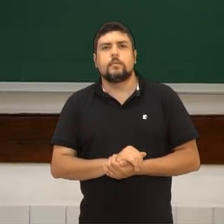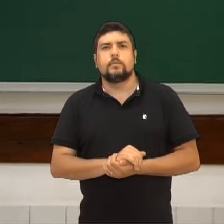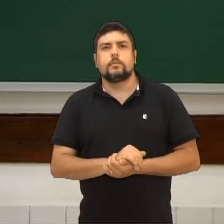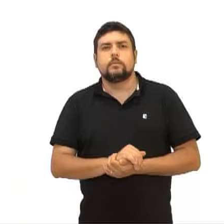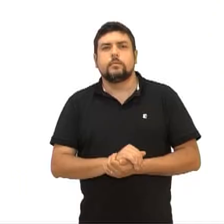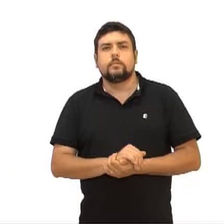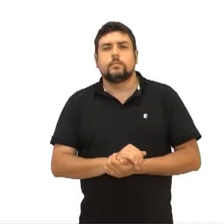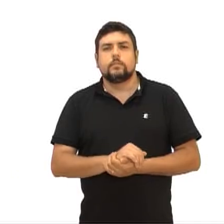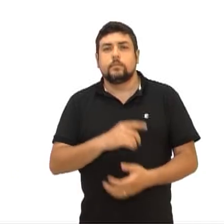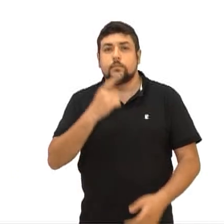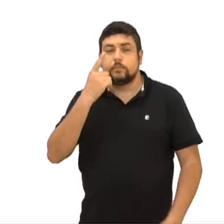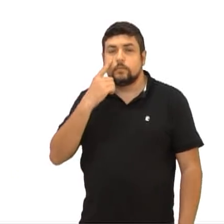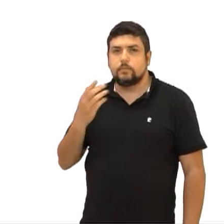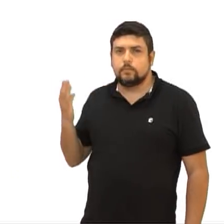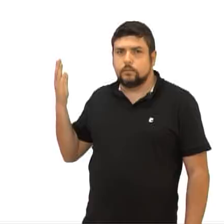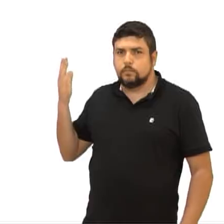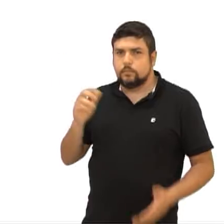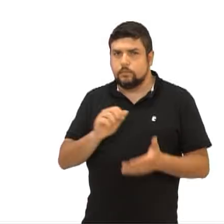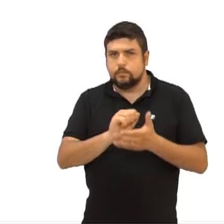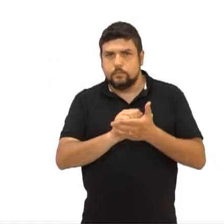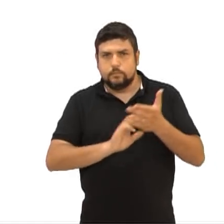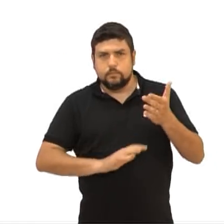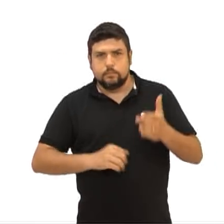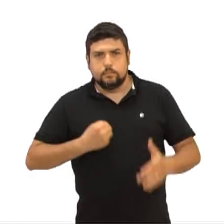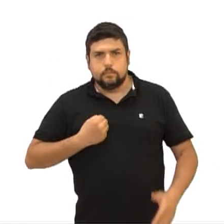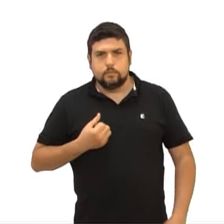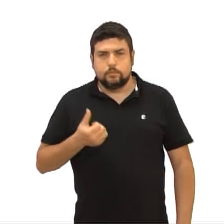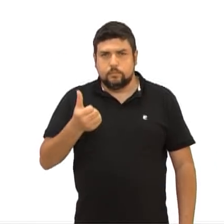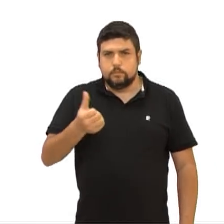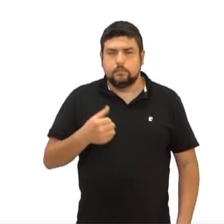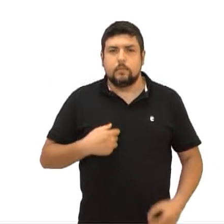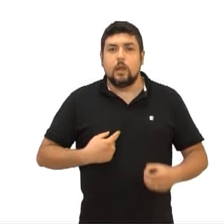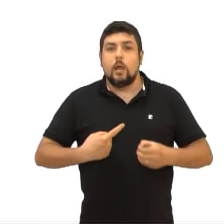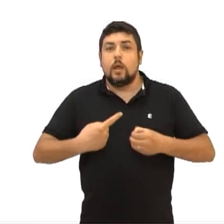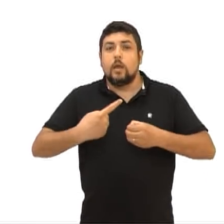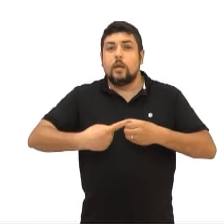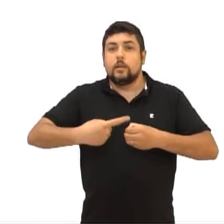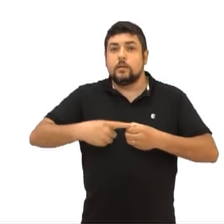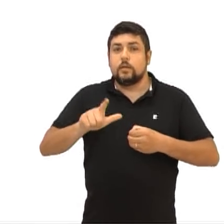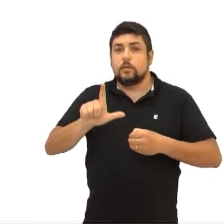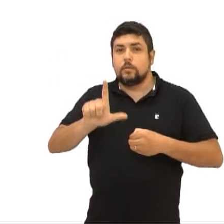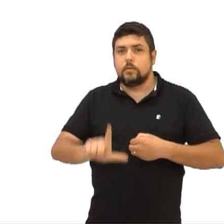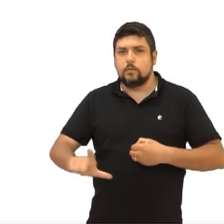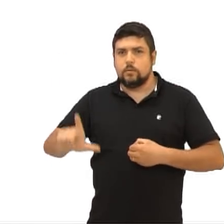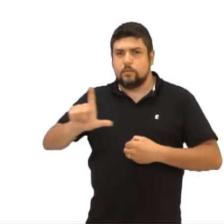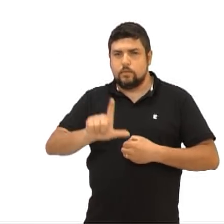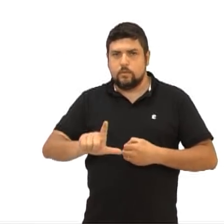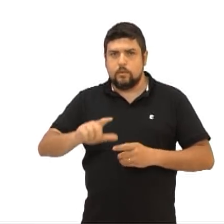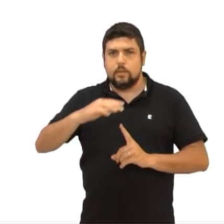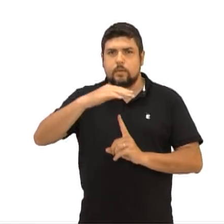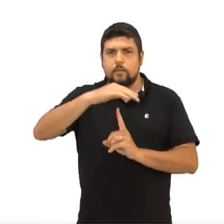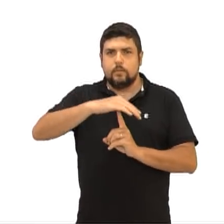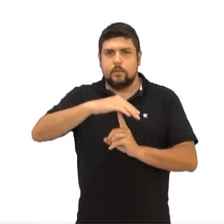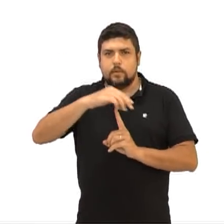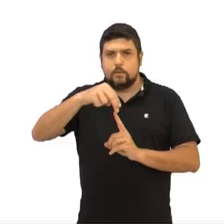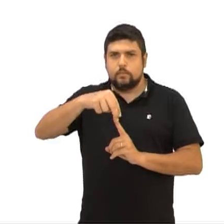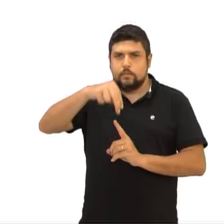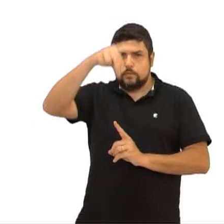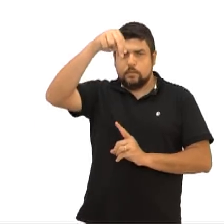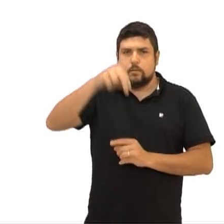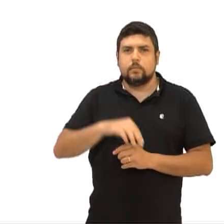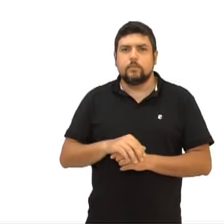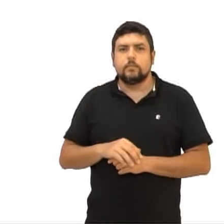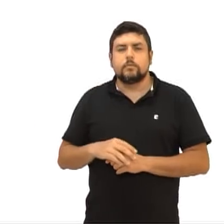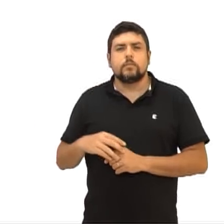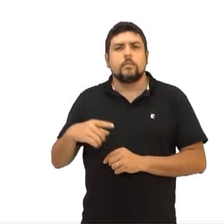Nesse exercício 6, a cidade de Londrina, localizada na região norte do Paraná, ela